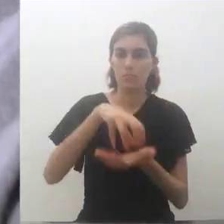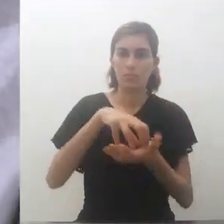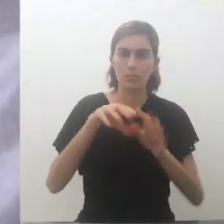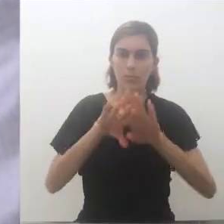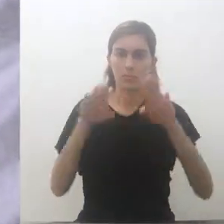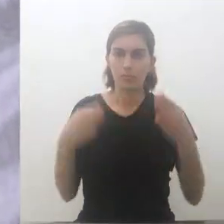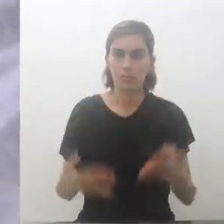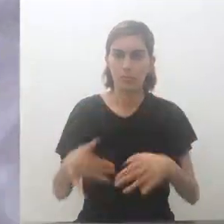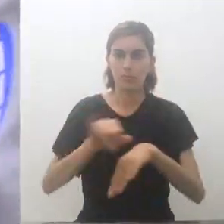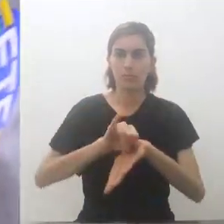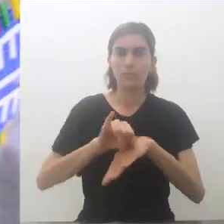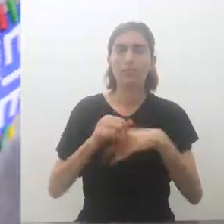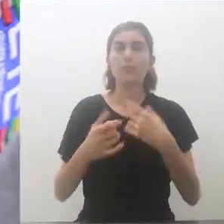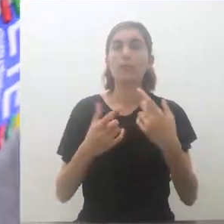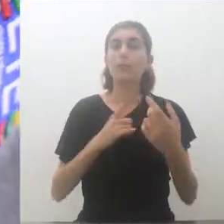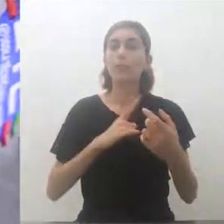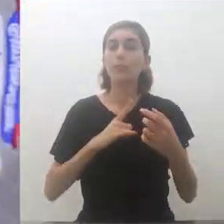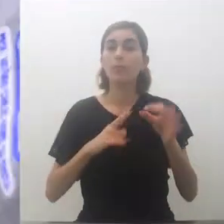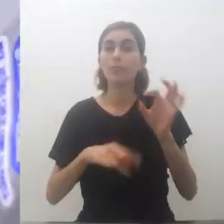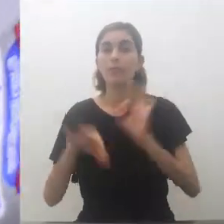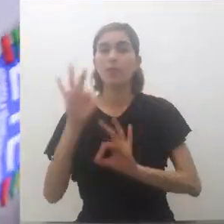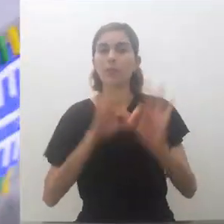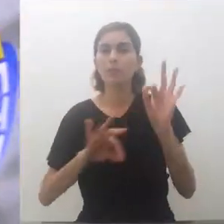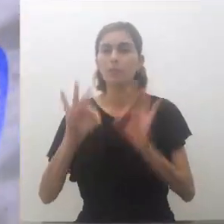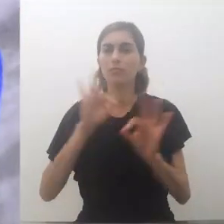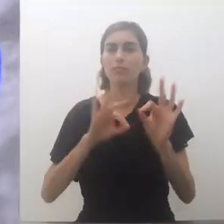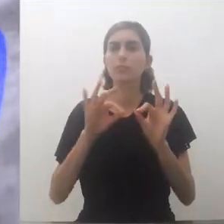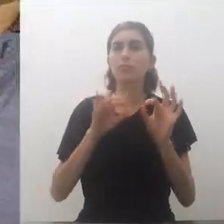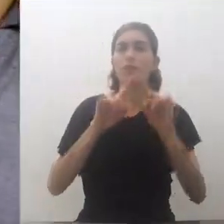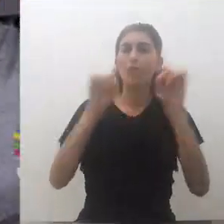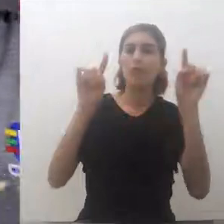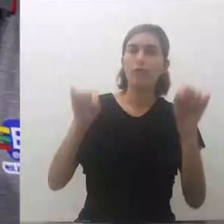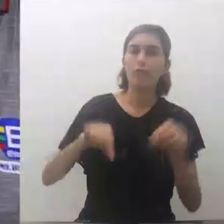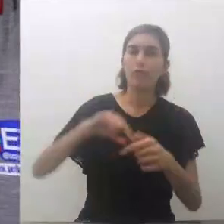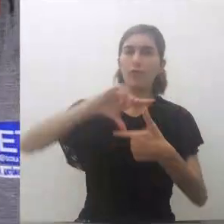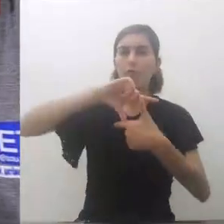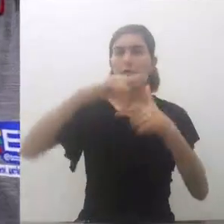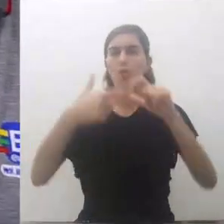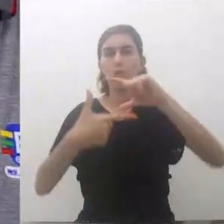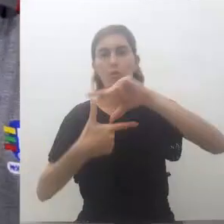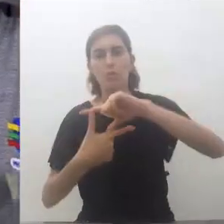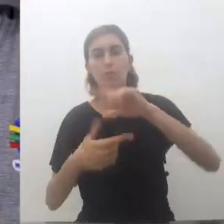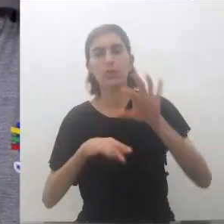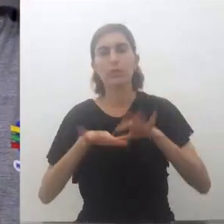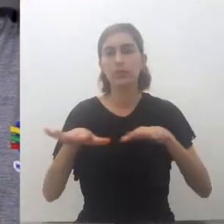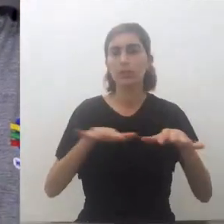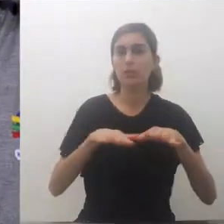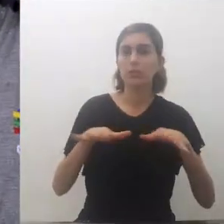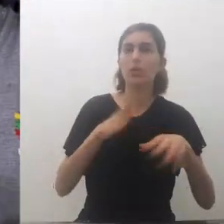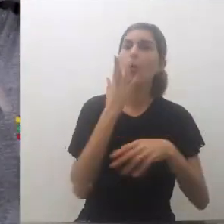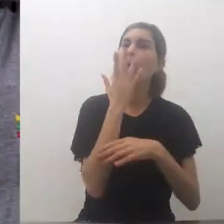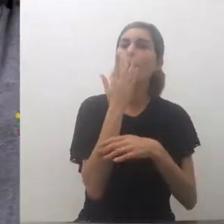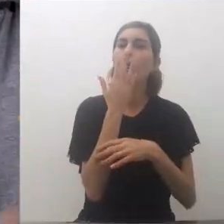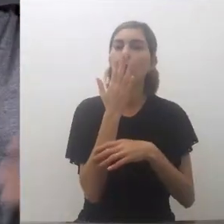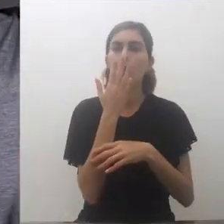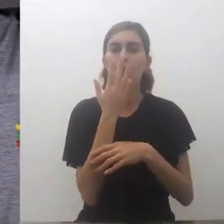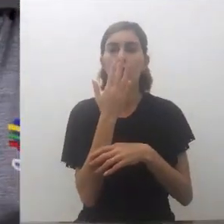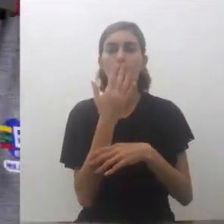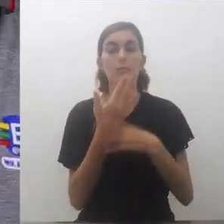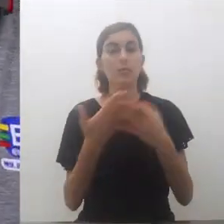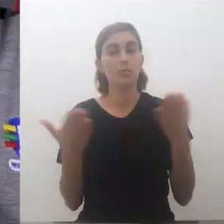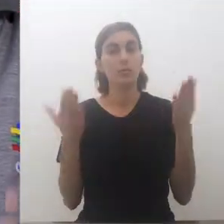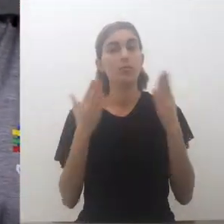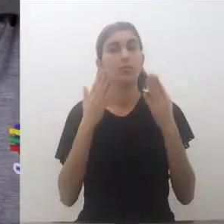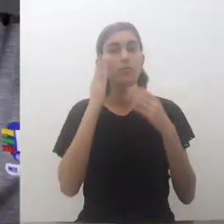gente tem uma estaticidade pelas formas, mas um dinamismo pelas cores. E aí é você